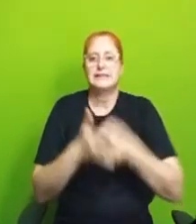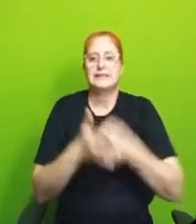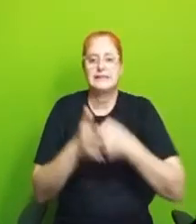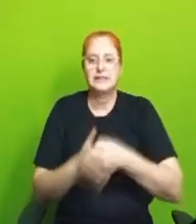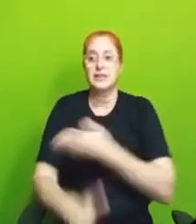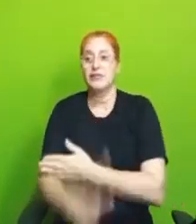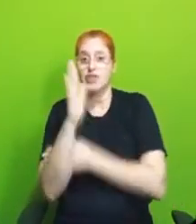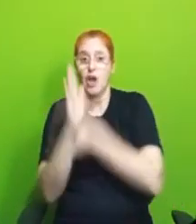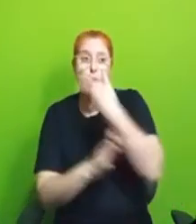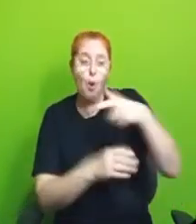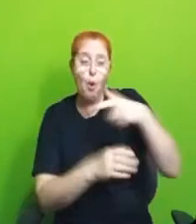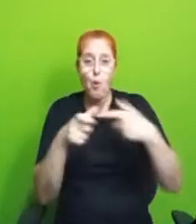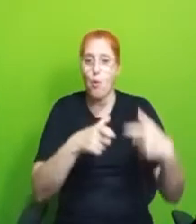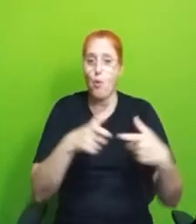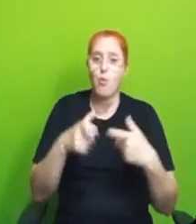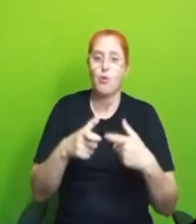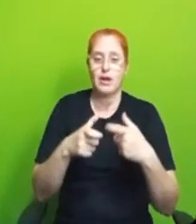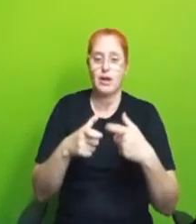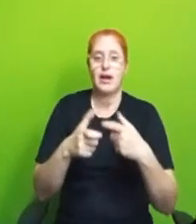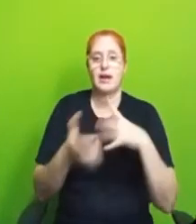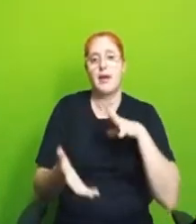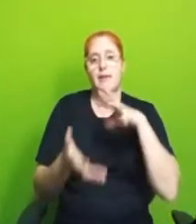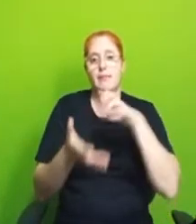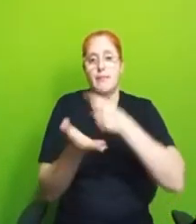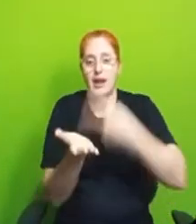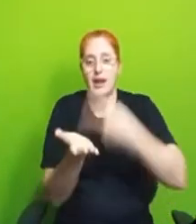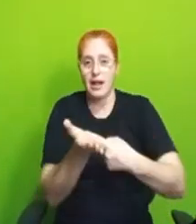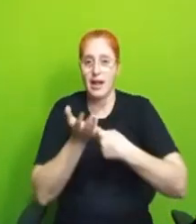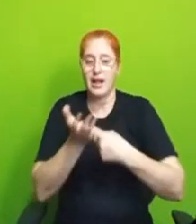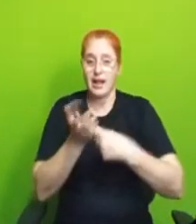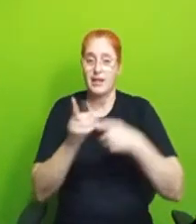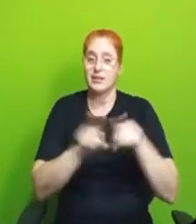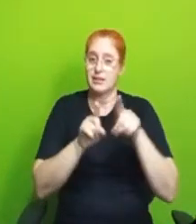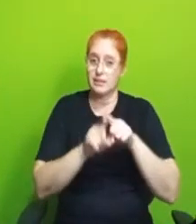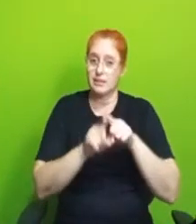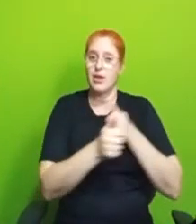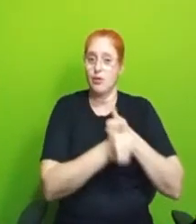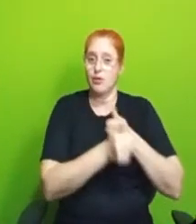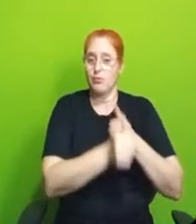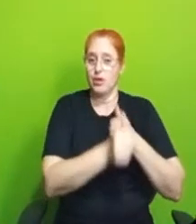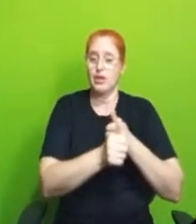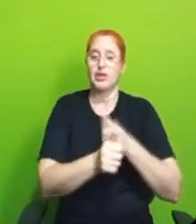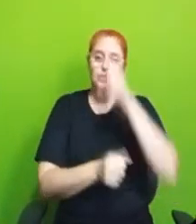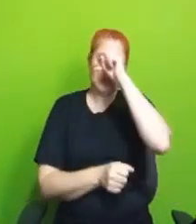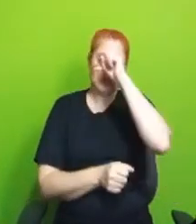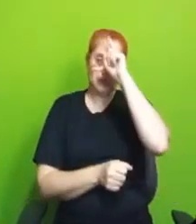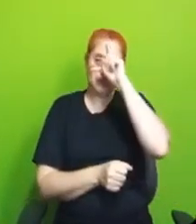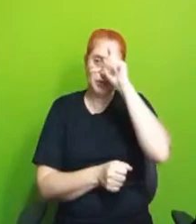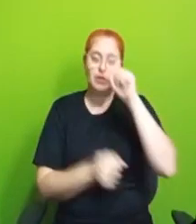são as acompanhantes nos hospitais, que são aquelas que também realizam todos os cuidados, né,